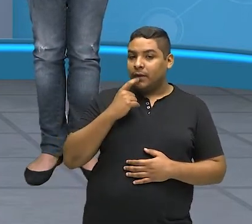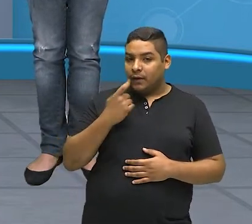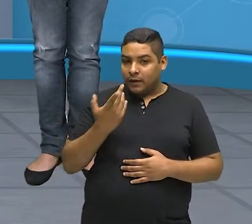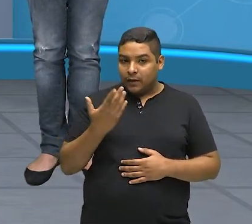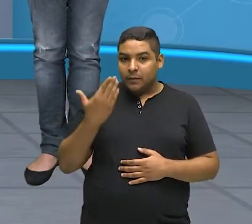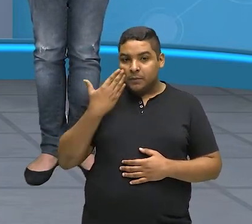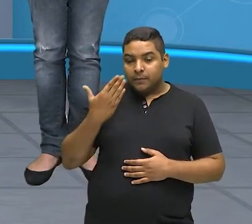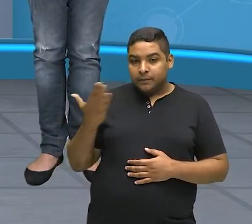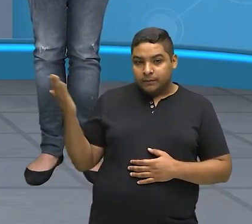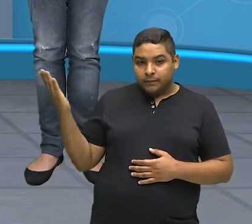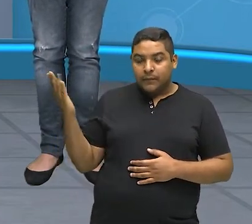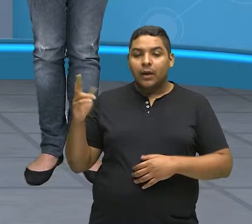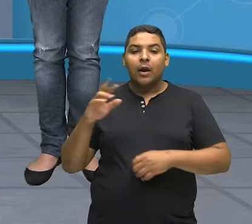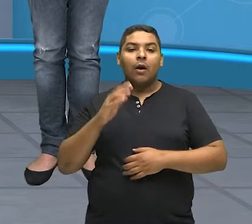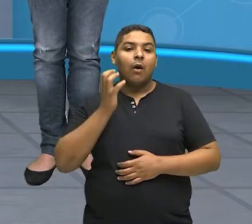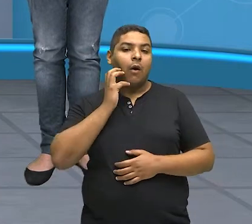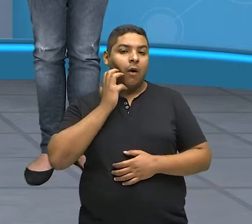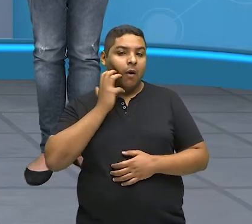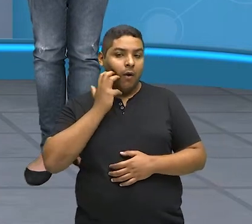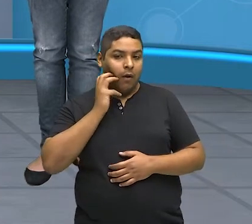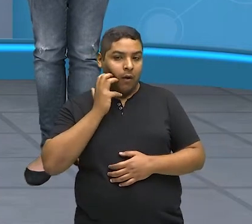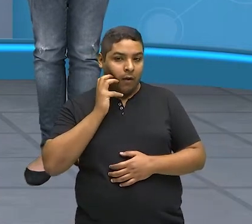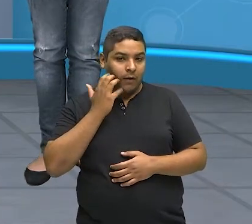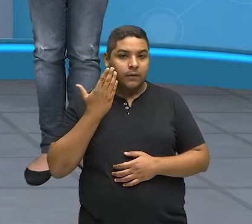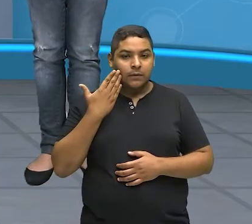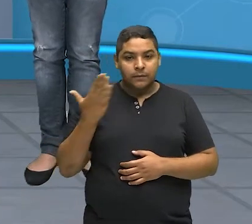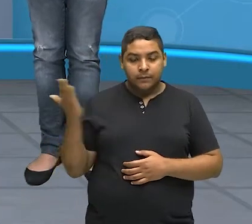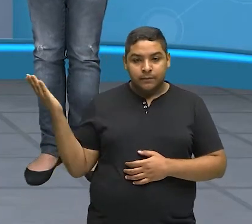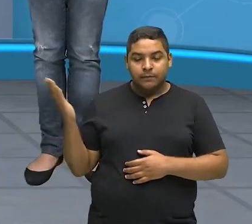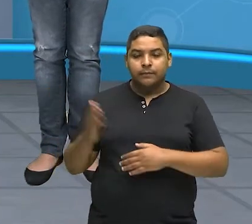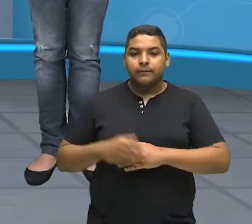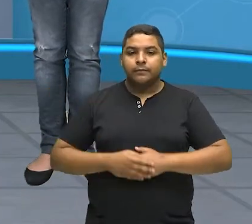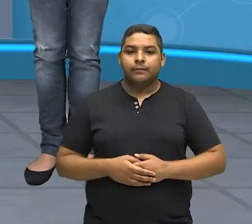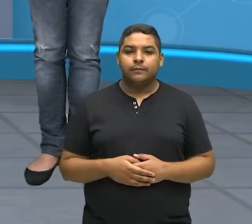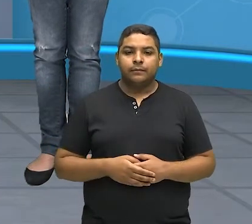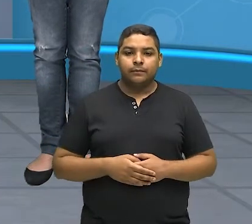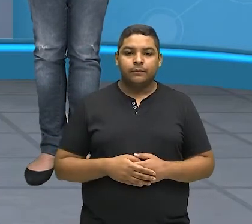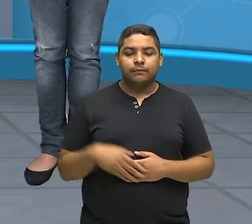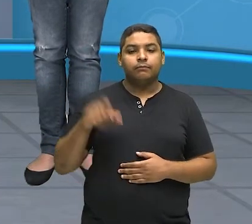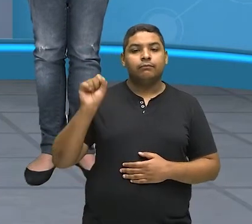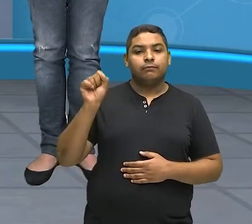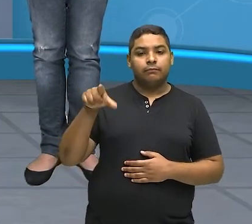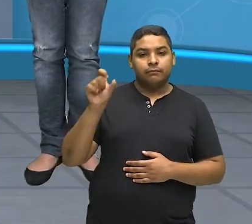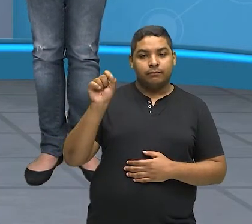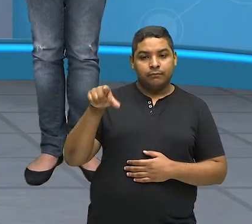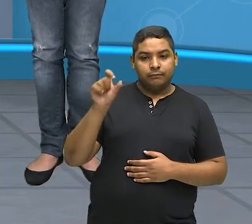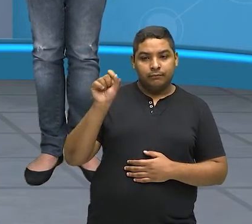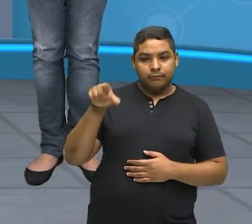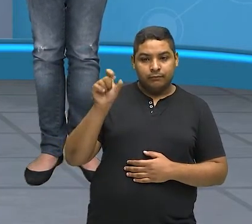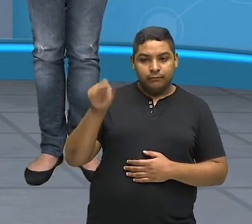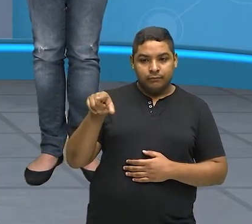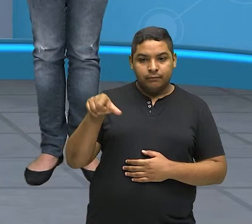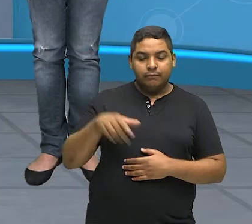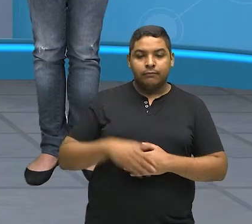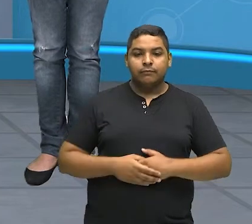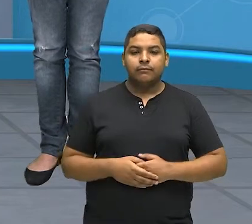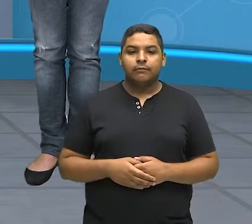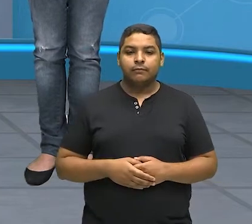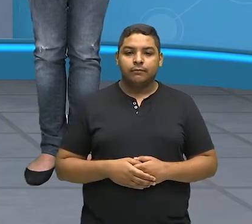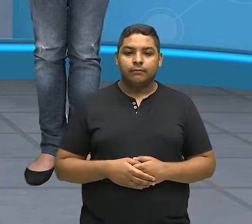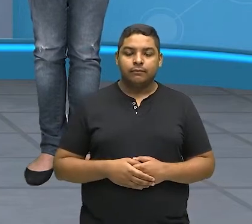o rosa, pink, pink. Temos também o blue, blue,